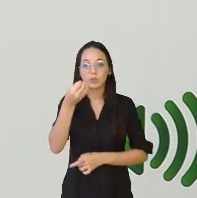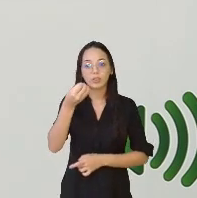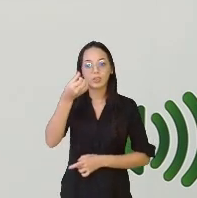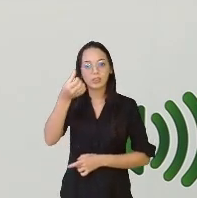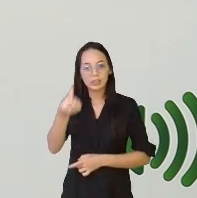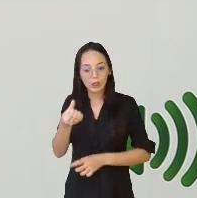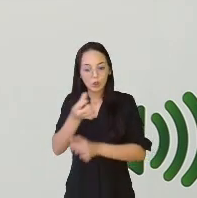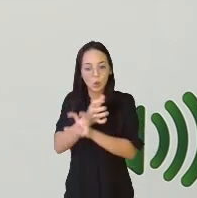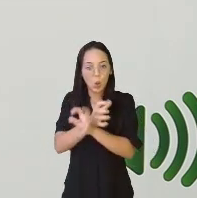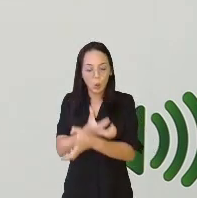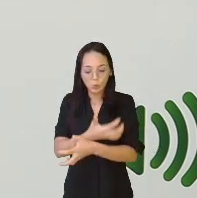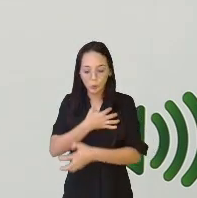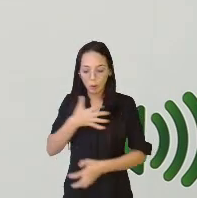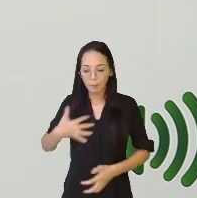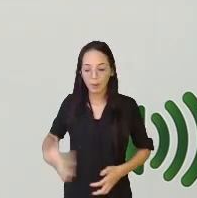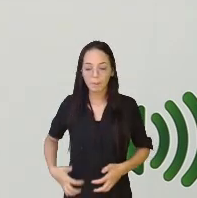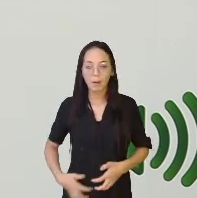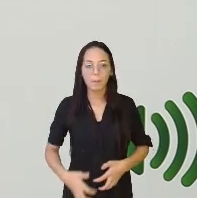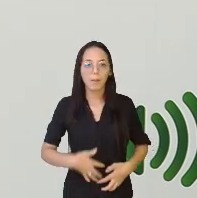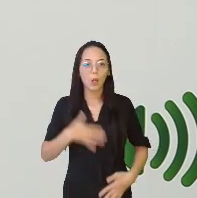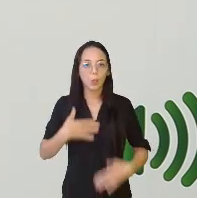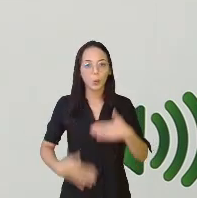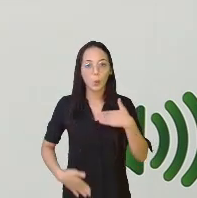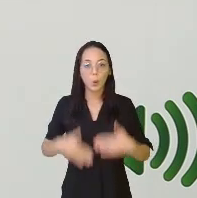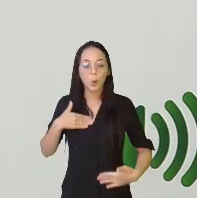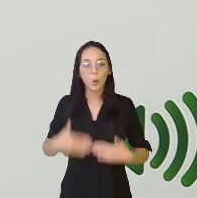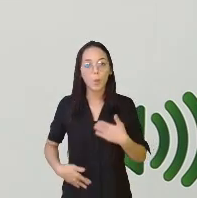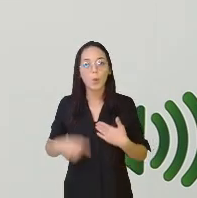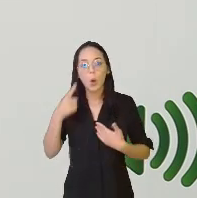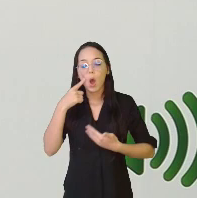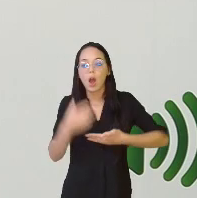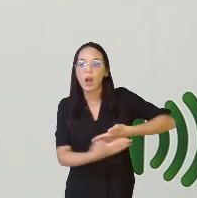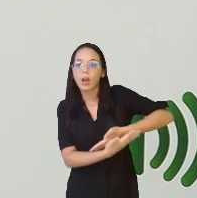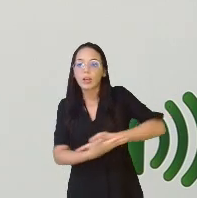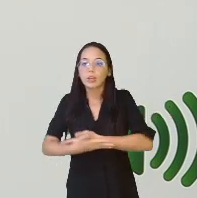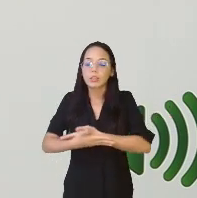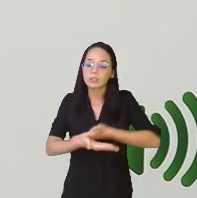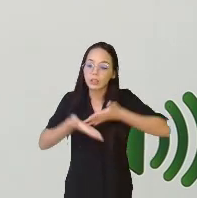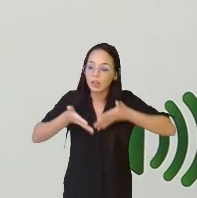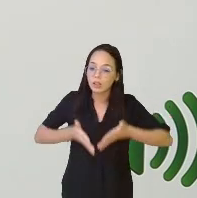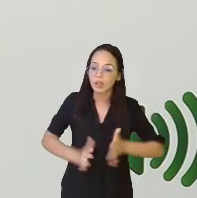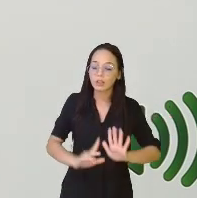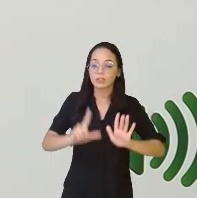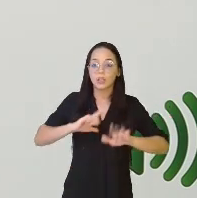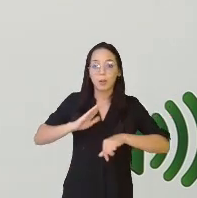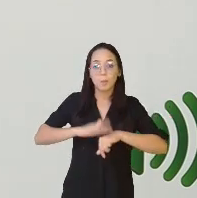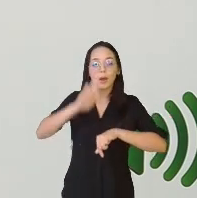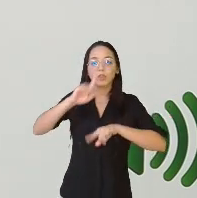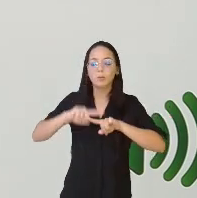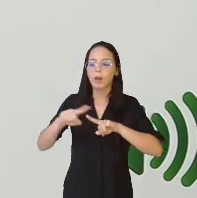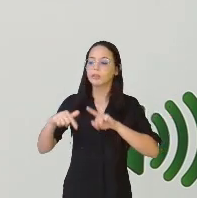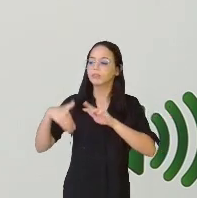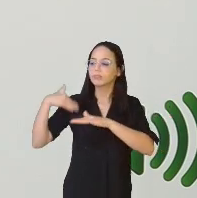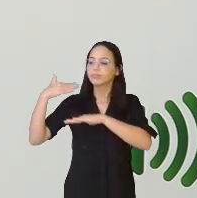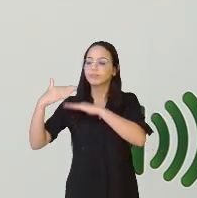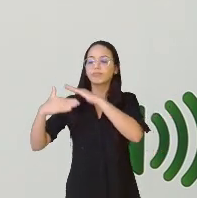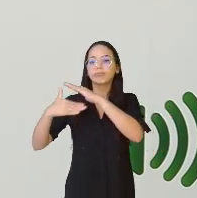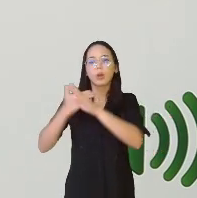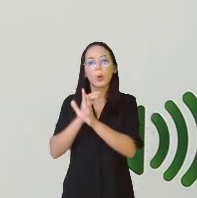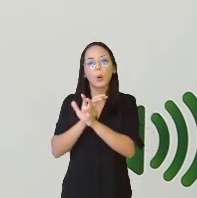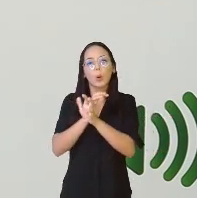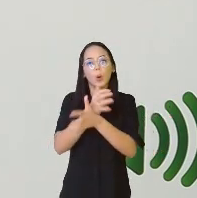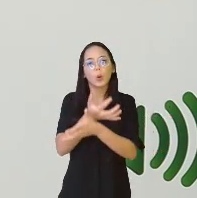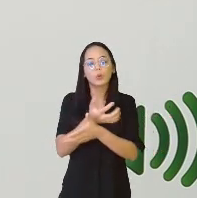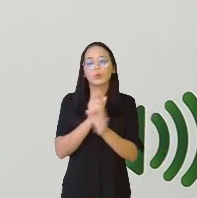206 ossos. As crianças, elas nascem com mais ossos, mas na medida que vão crescendo, esses ossos eles